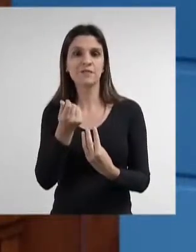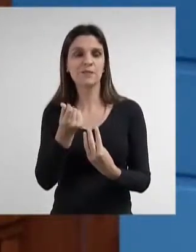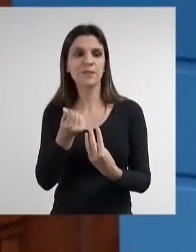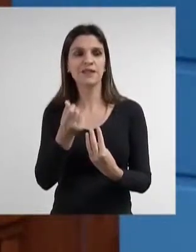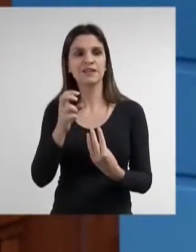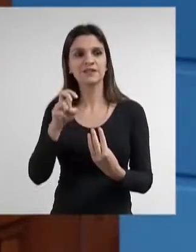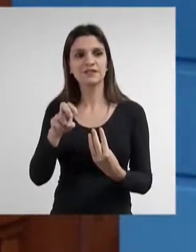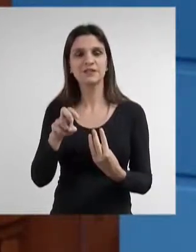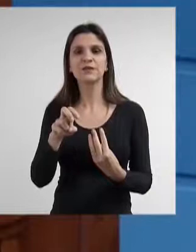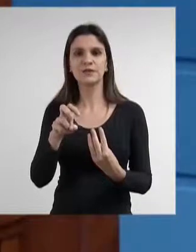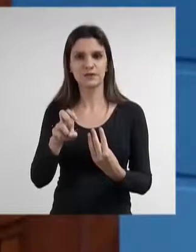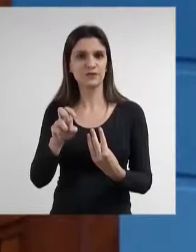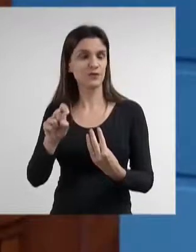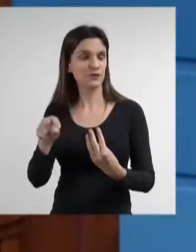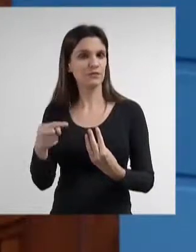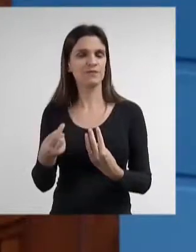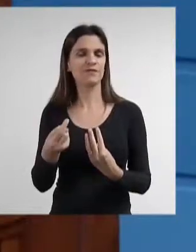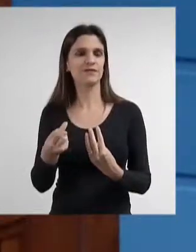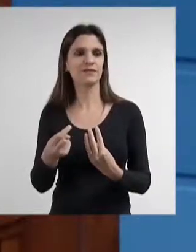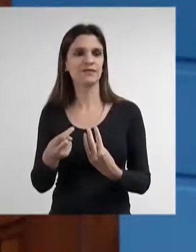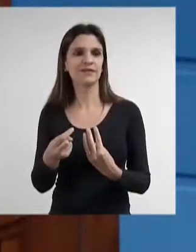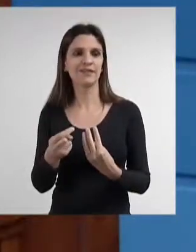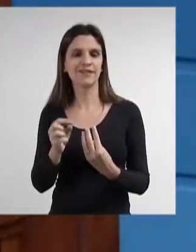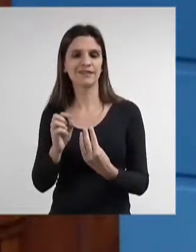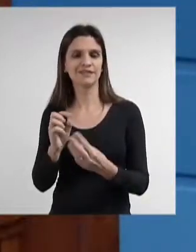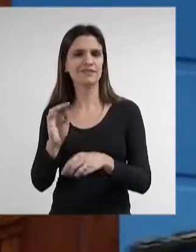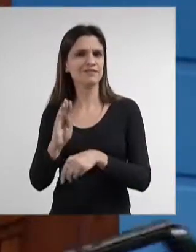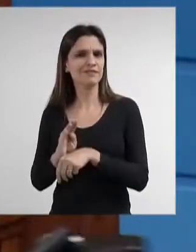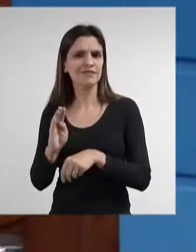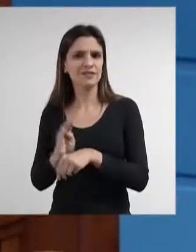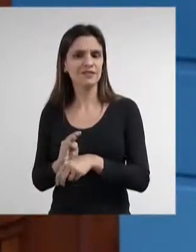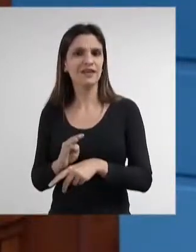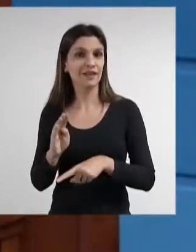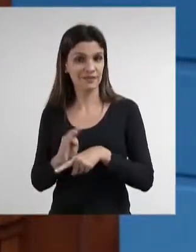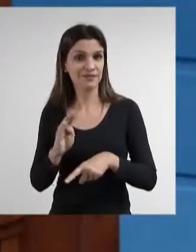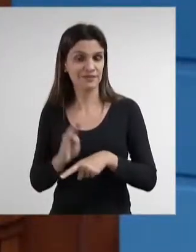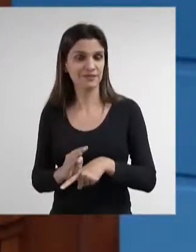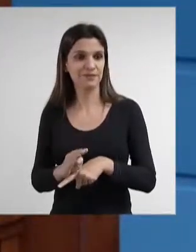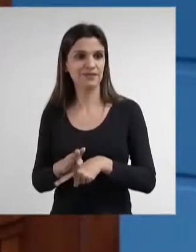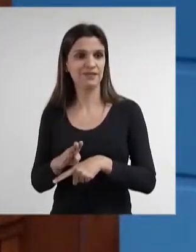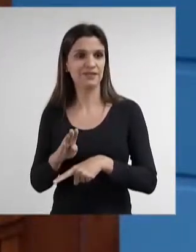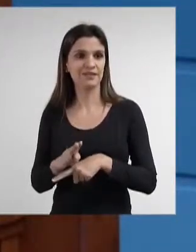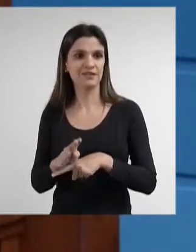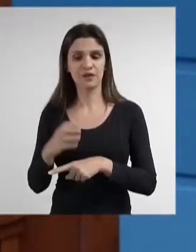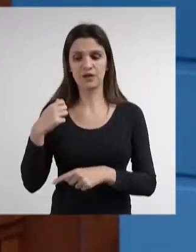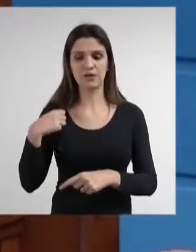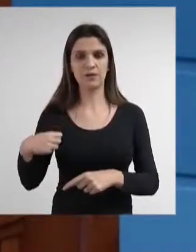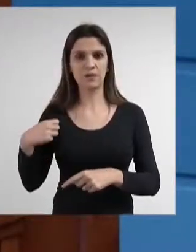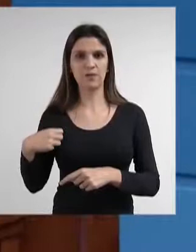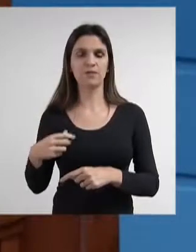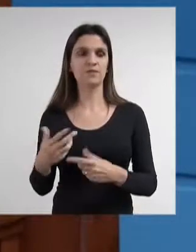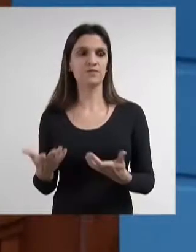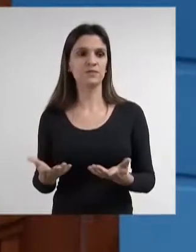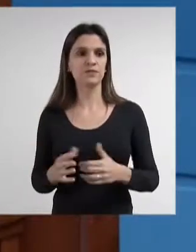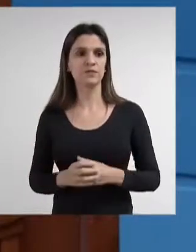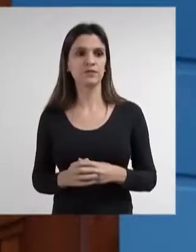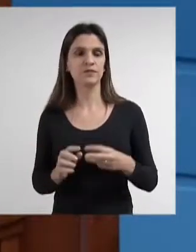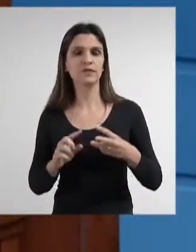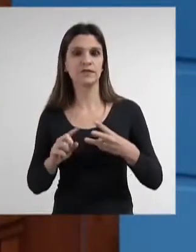5.622, também recebendo o Vale Renda. E também uma família em Três